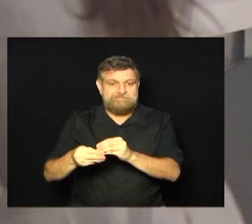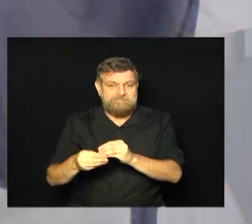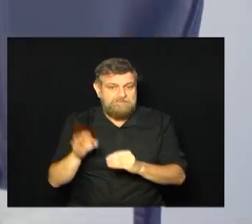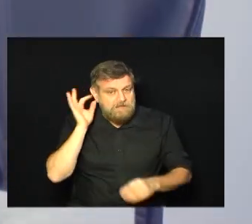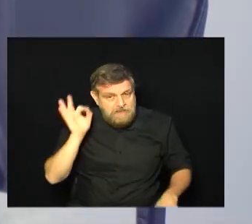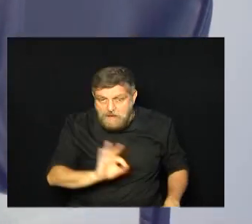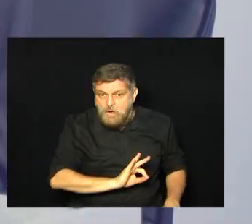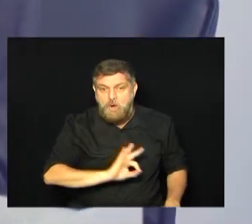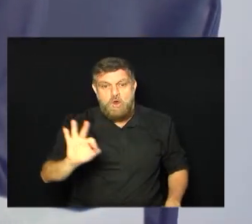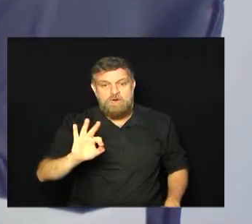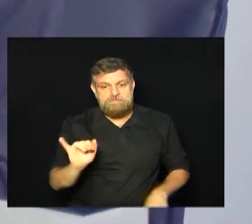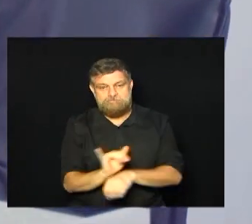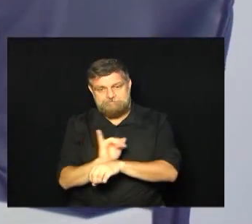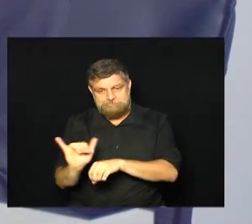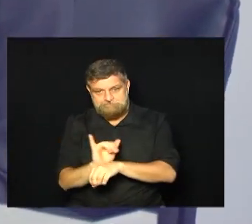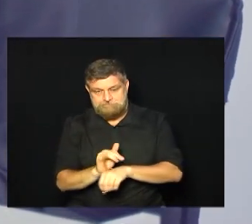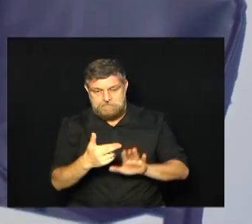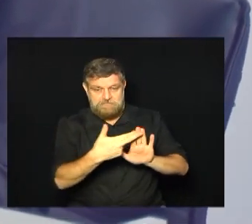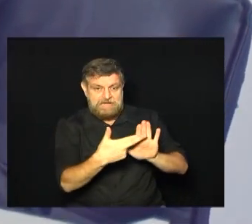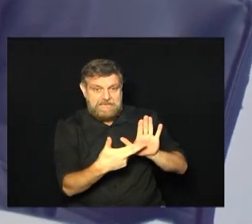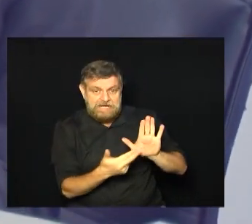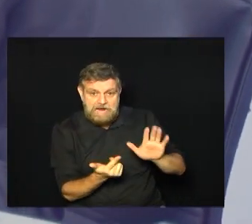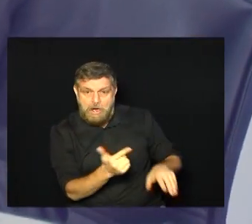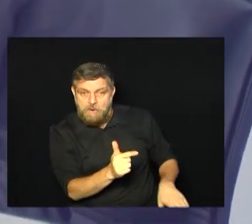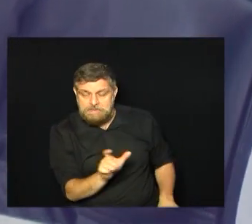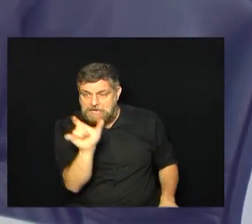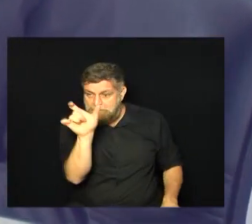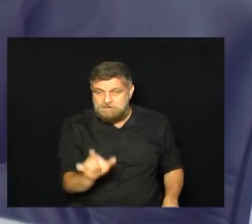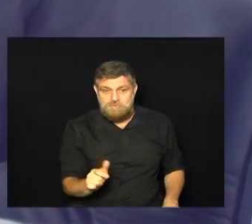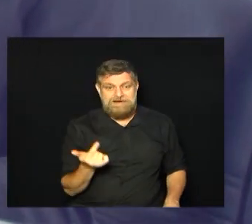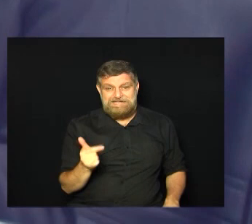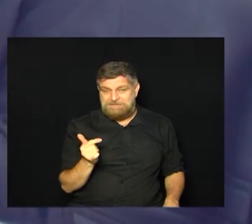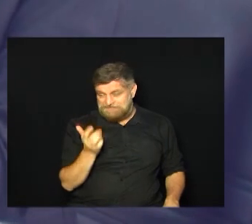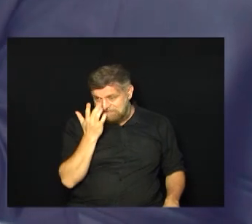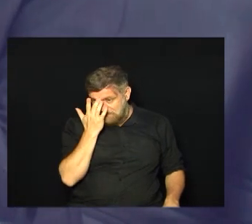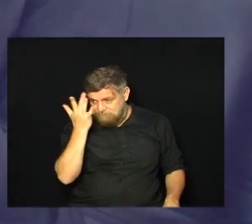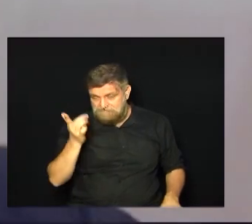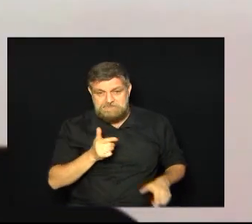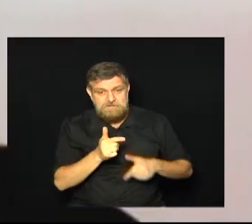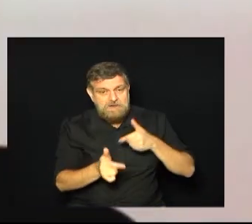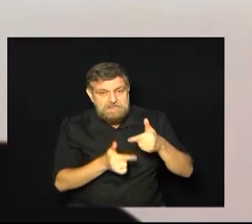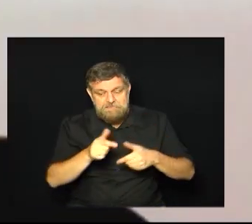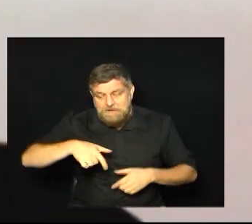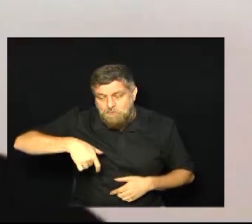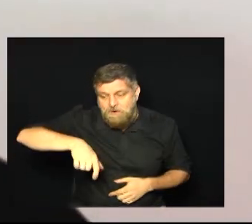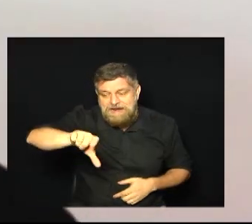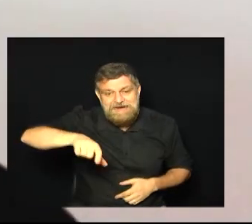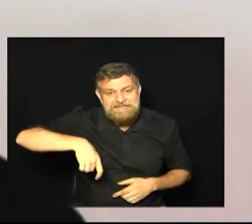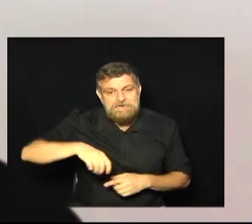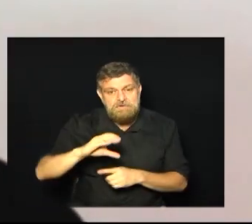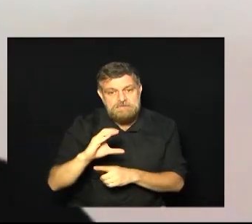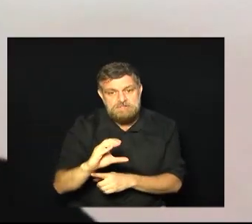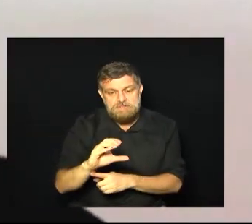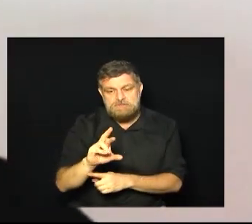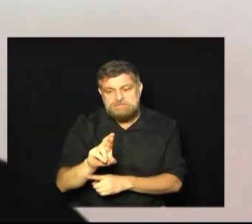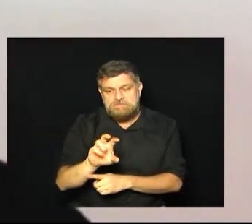maneira, mesmo porque outra regra, quem já não tem essa facilidade para estar trabalhando com um cartão de crédito, porque o cartão